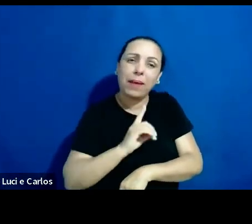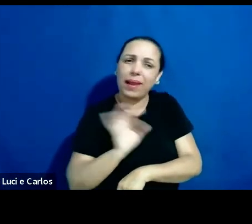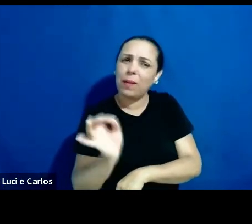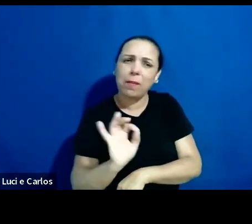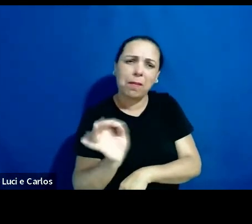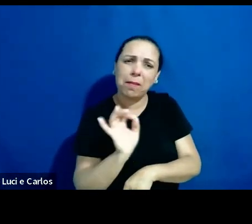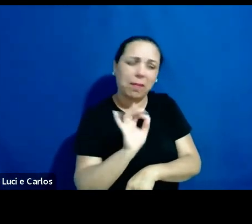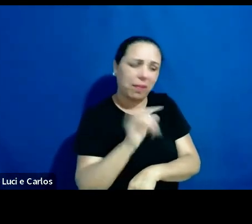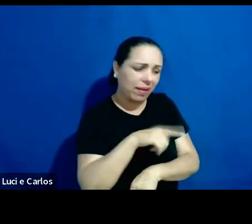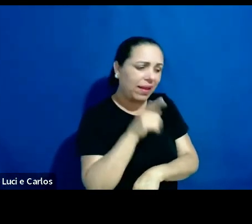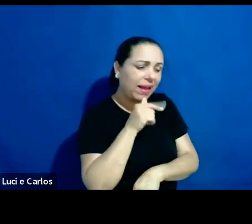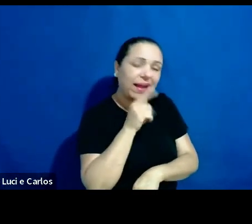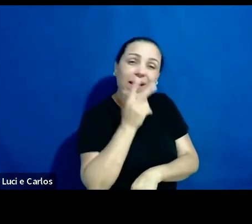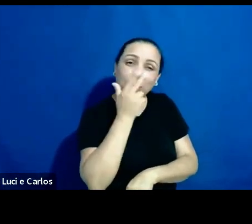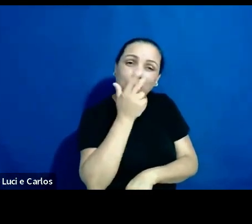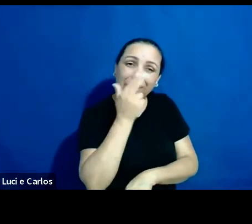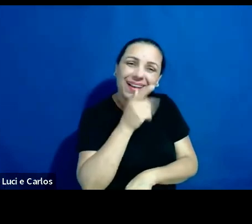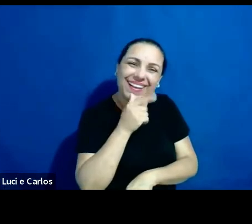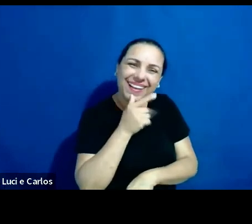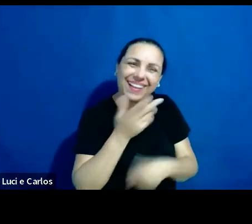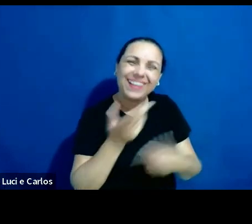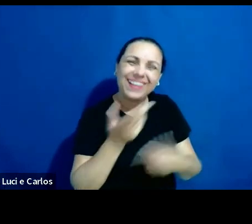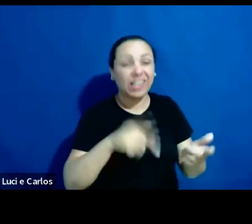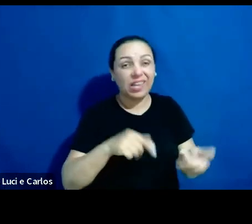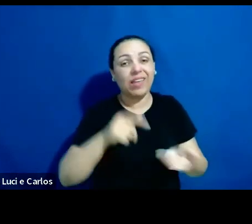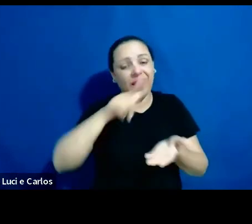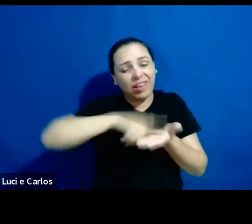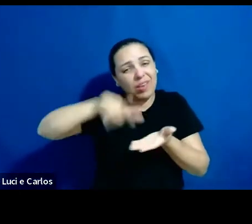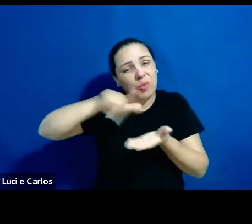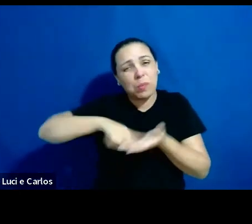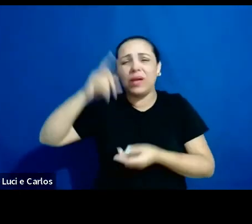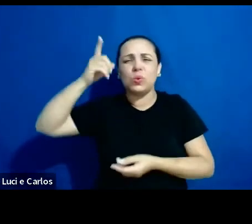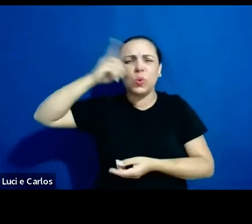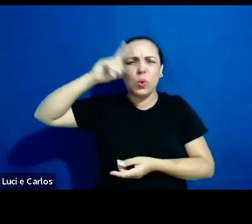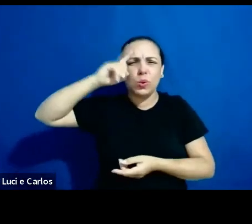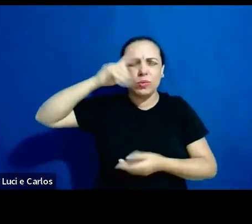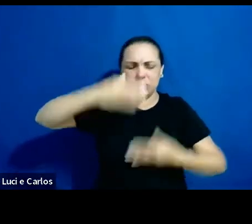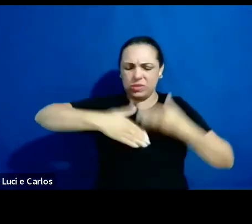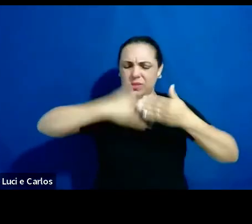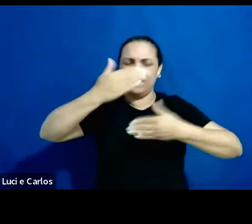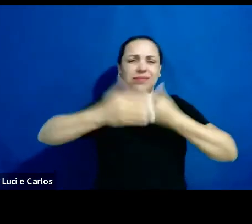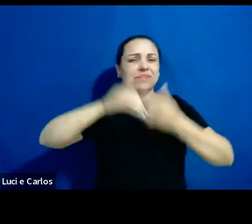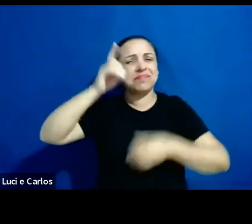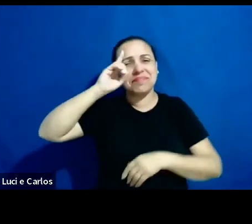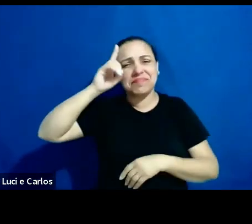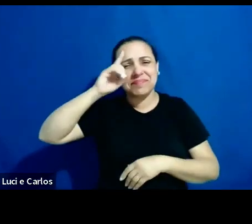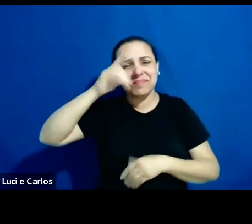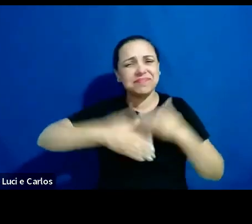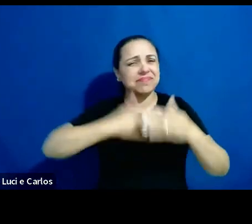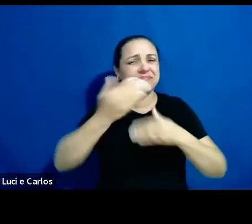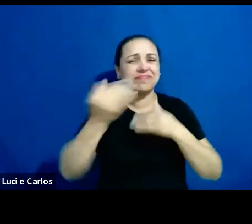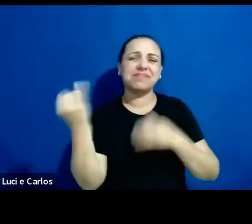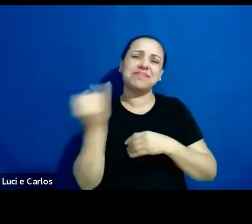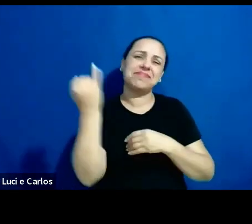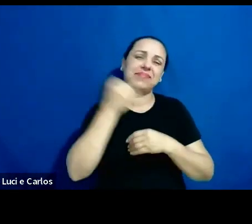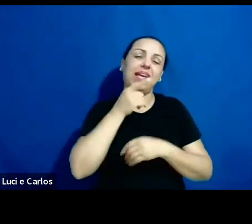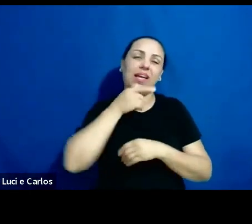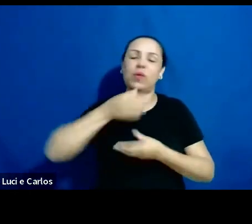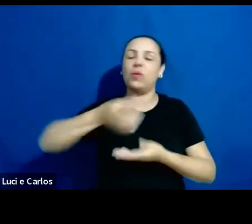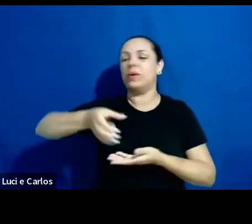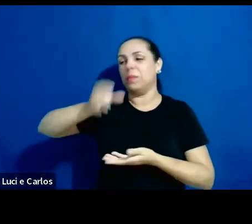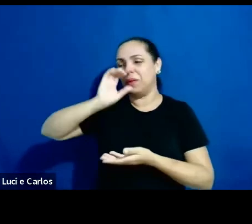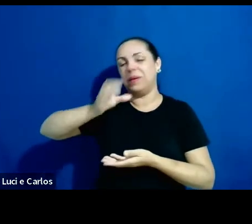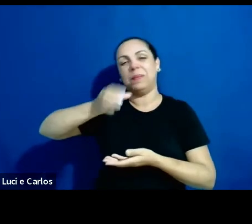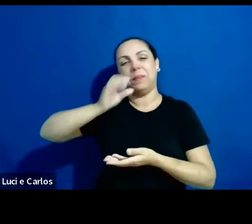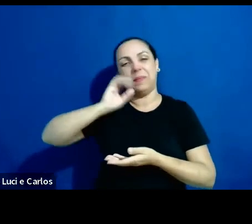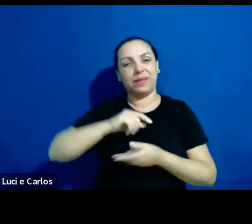água do seu corpo todos os dias, gente. Quando a gente toma água, quando a gente começa a fazer o projeto